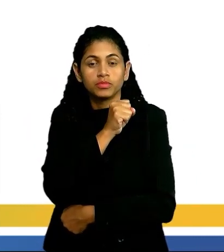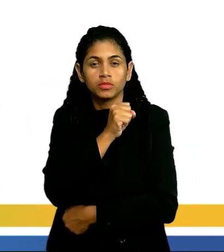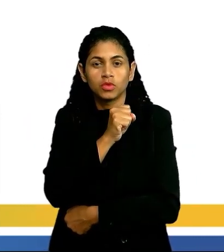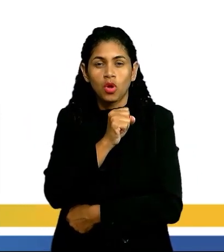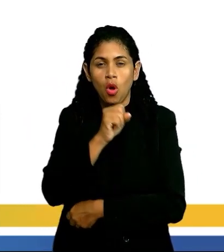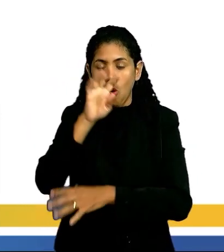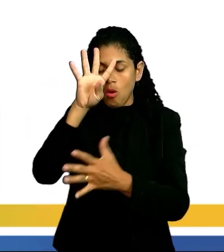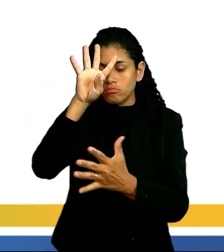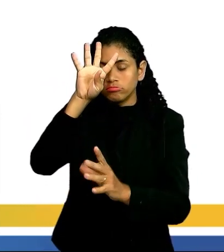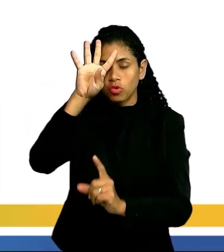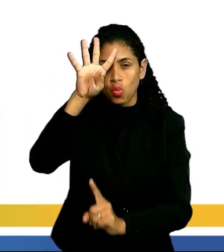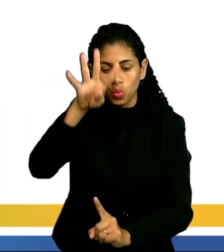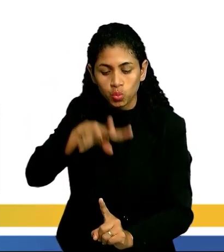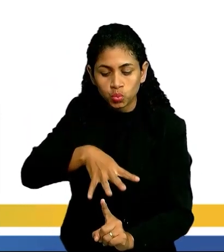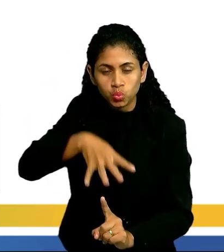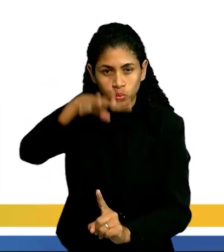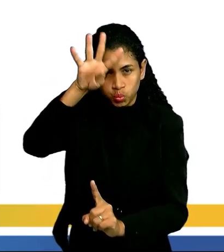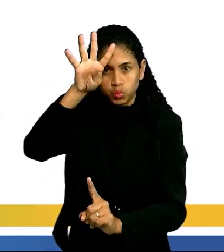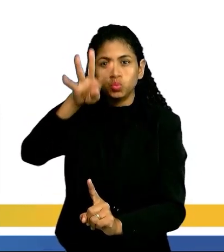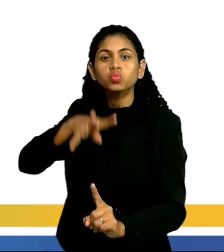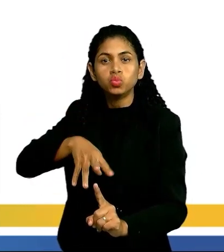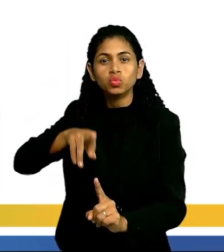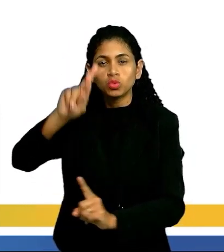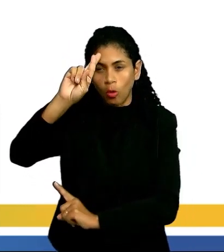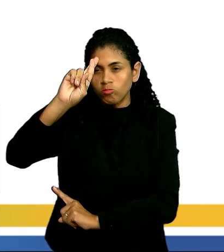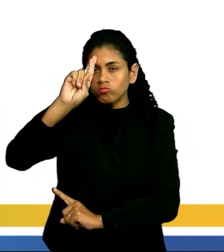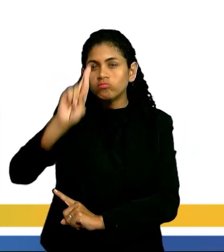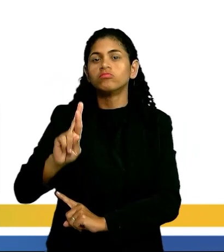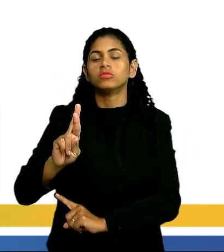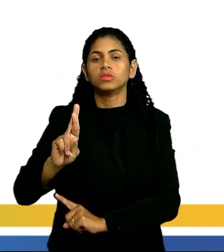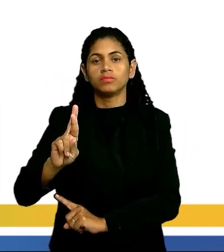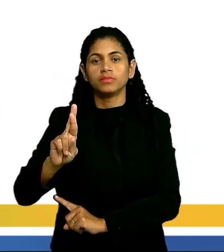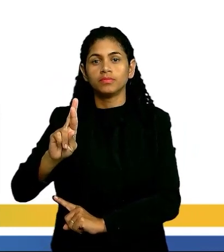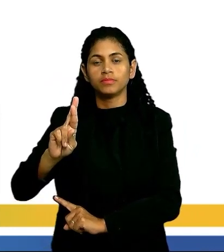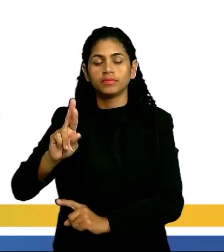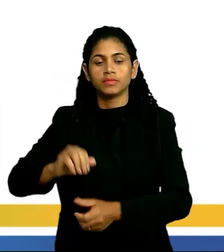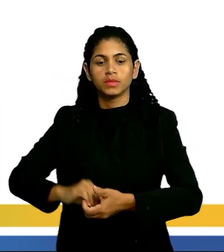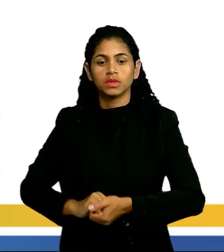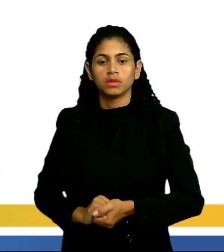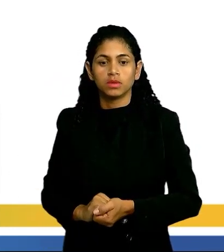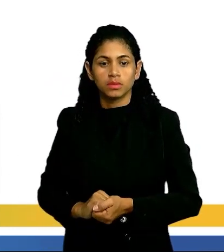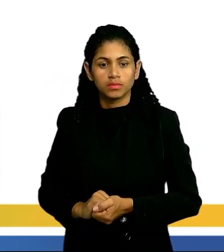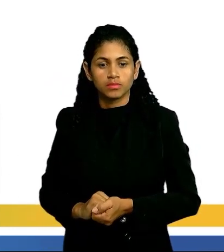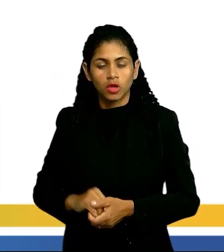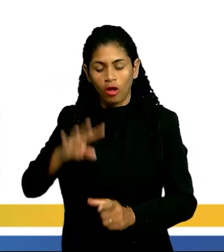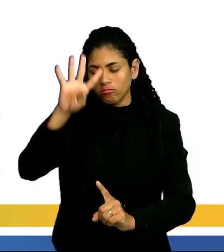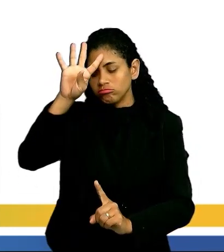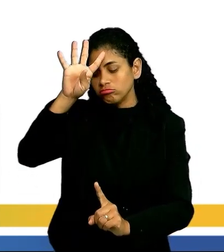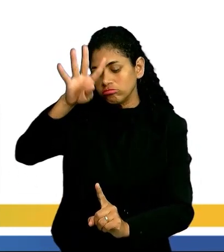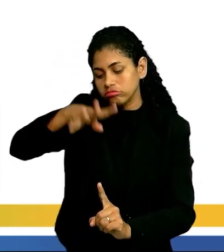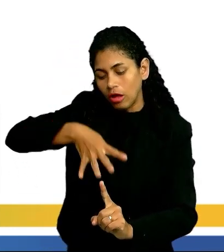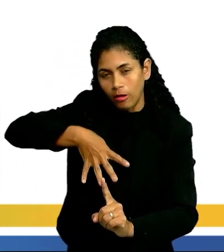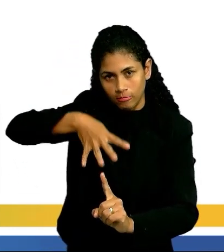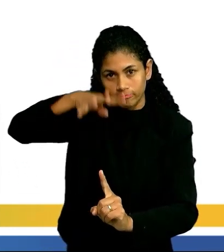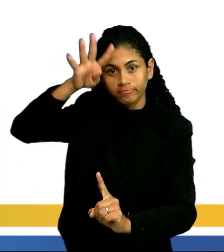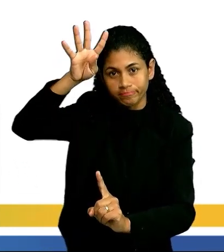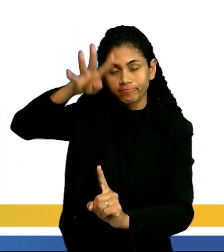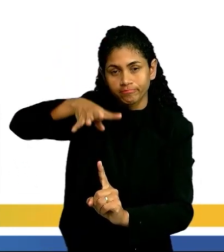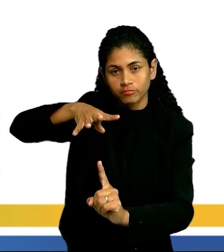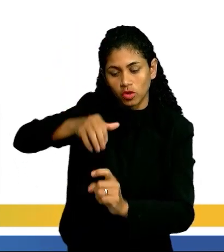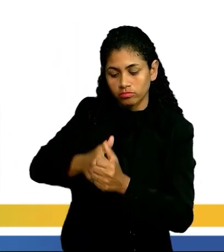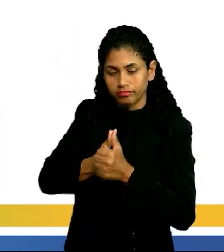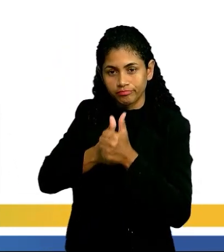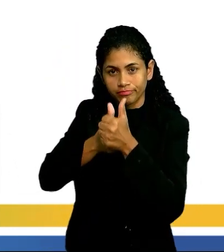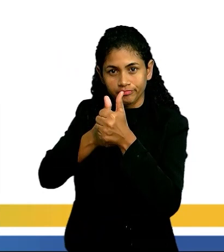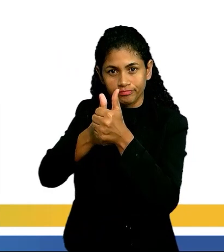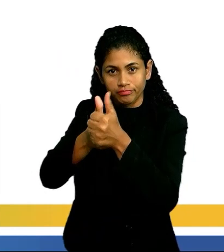claro, né, e a personalidade desse líder, que vai ser idolatrado, que vai ser adorado, que vai ser seguido